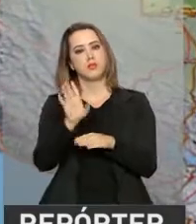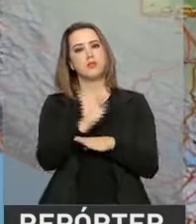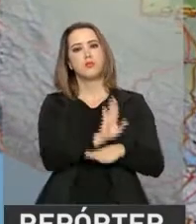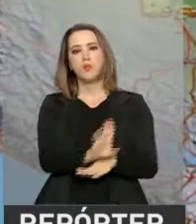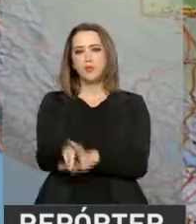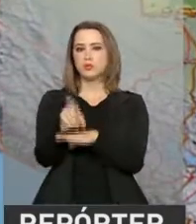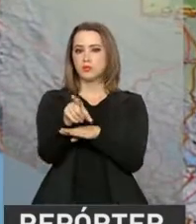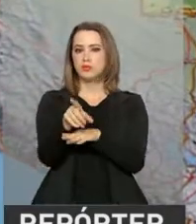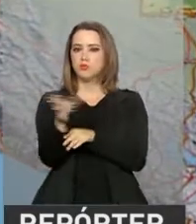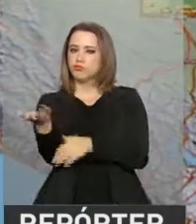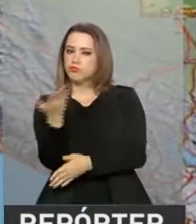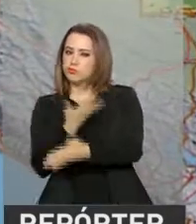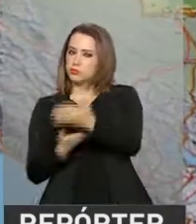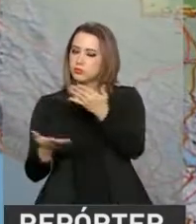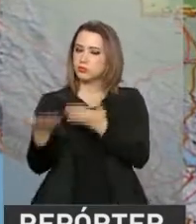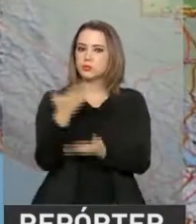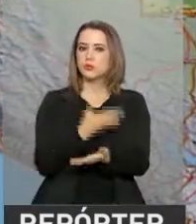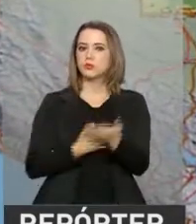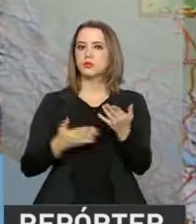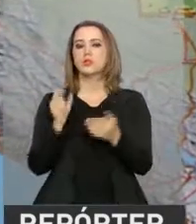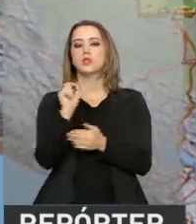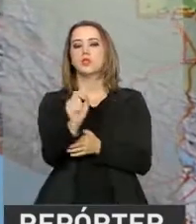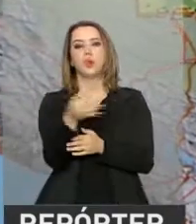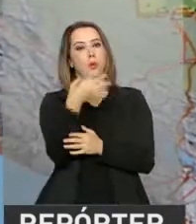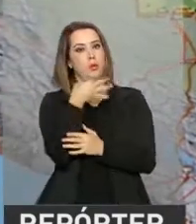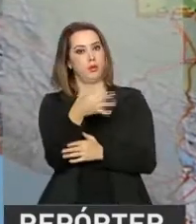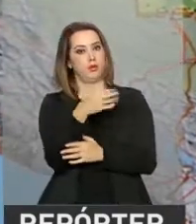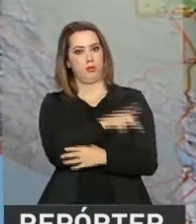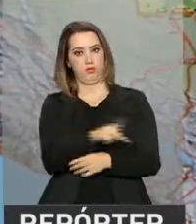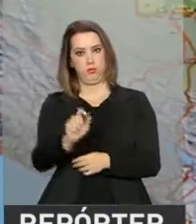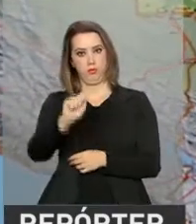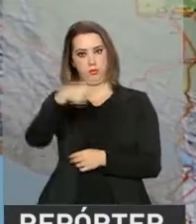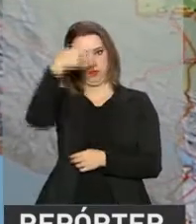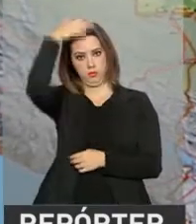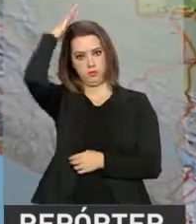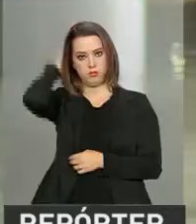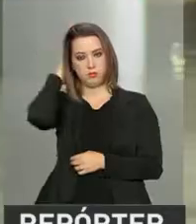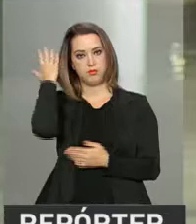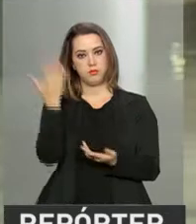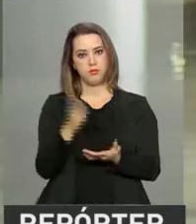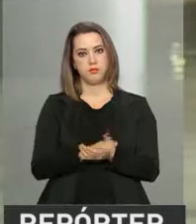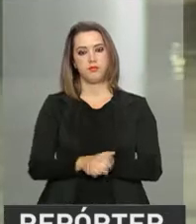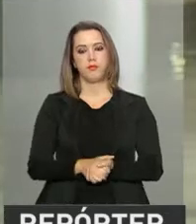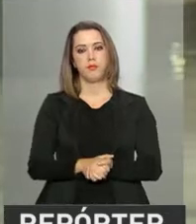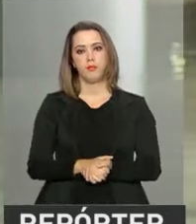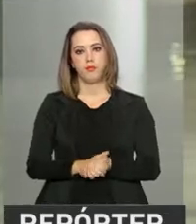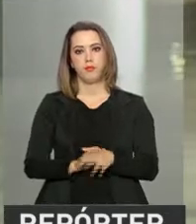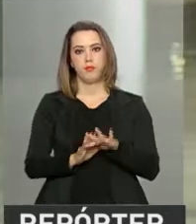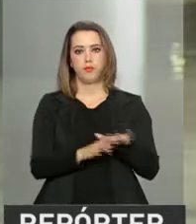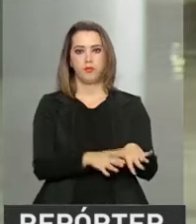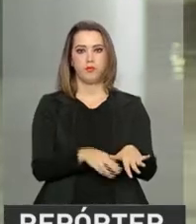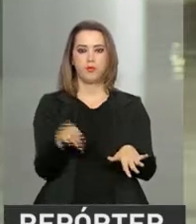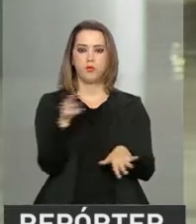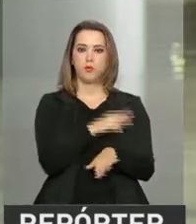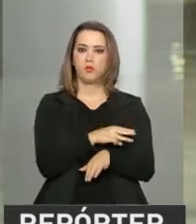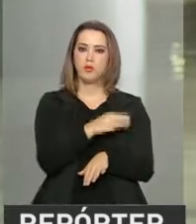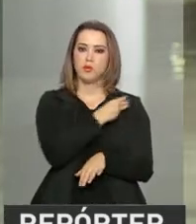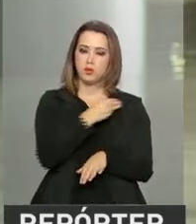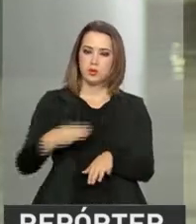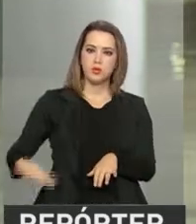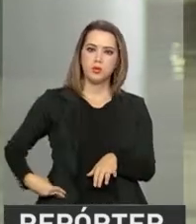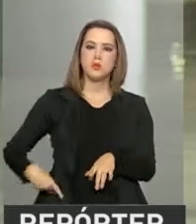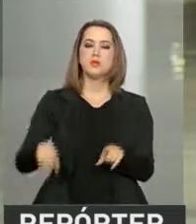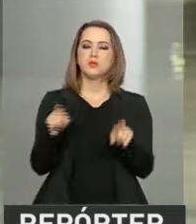estes interesses à luz do que for a opinião do presidente Michel Temer. O ministro-chefe da Casa Civil